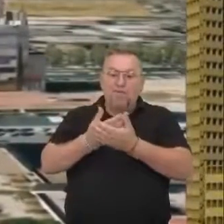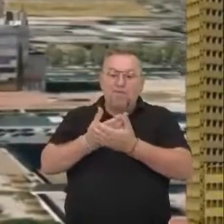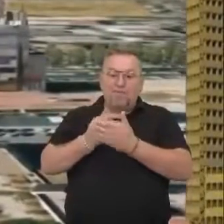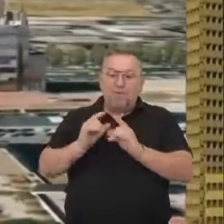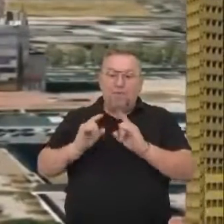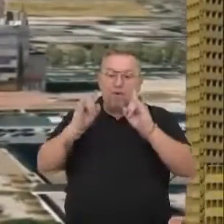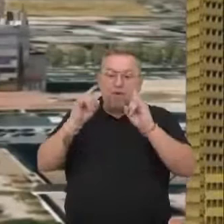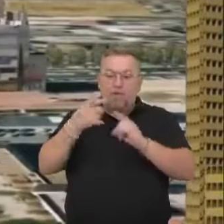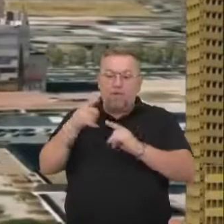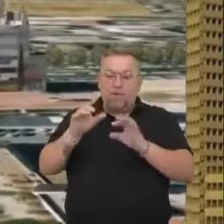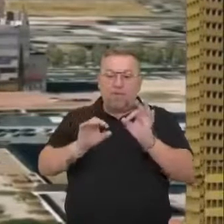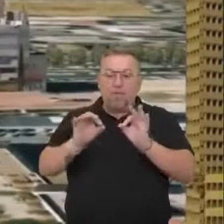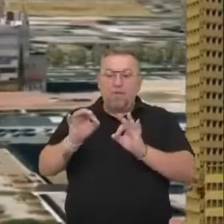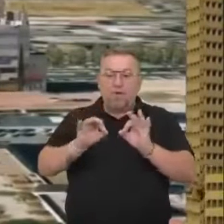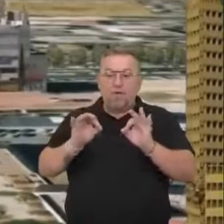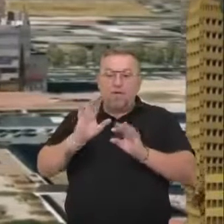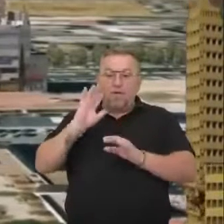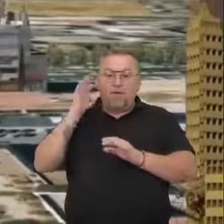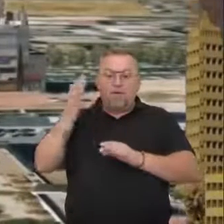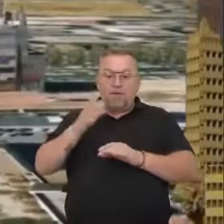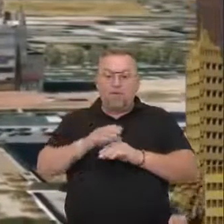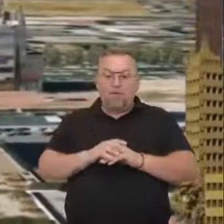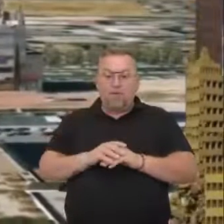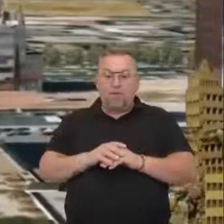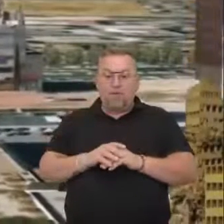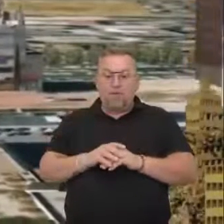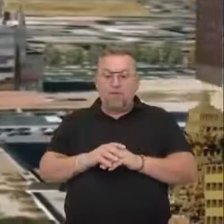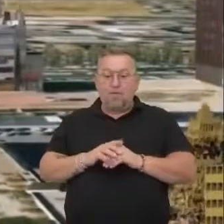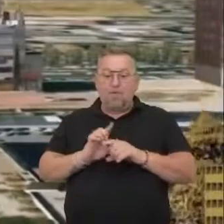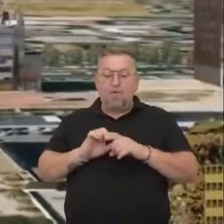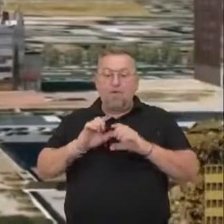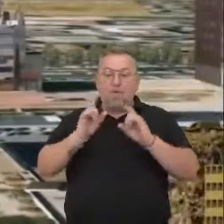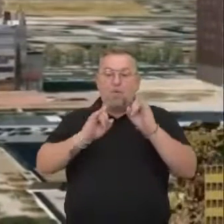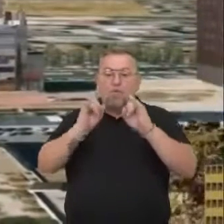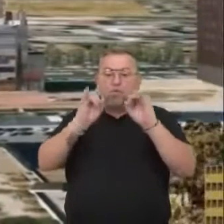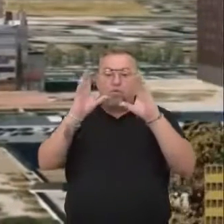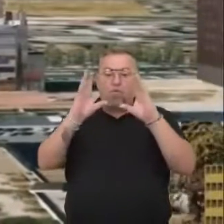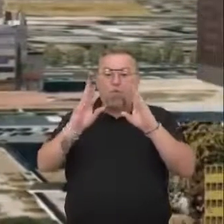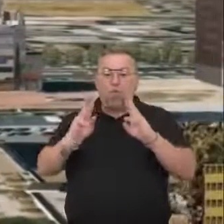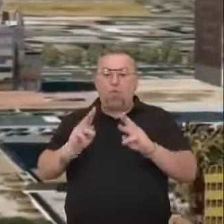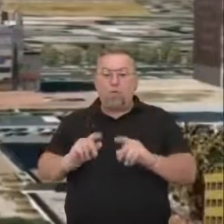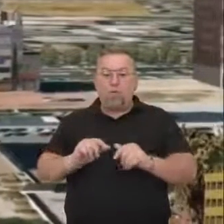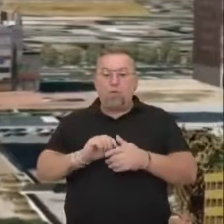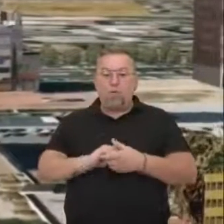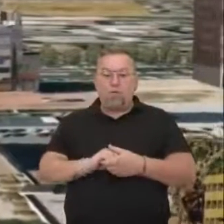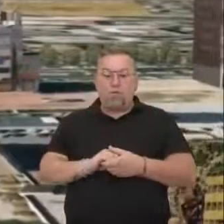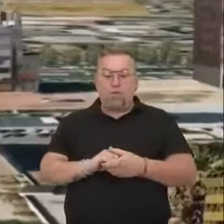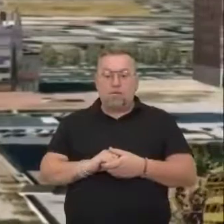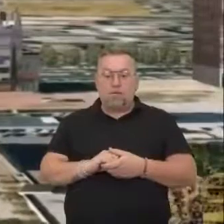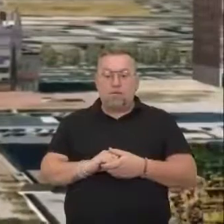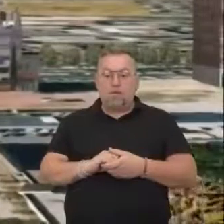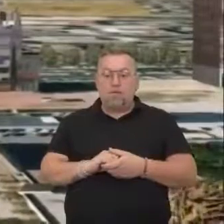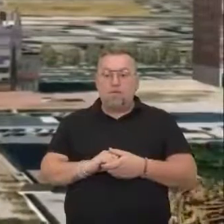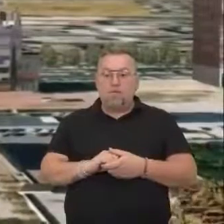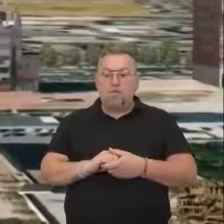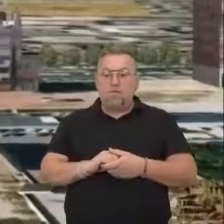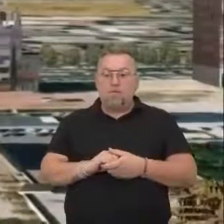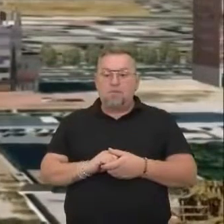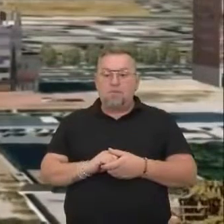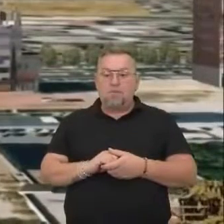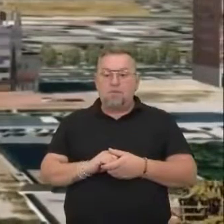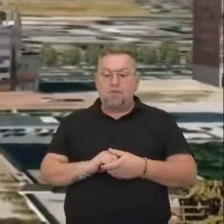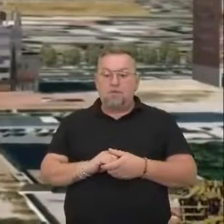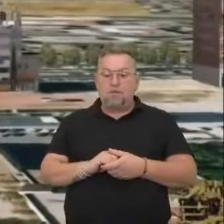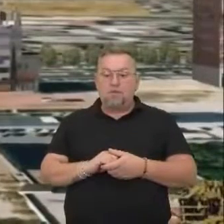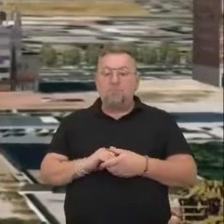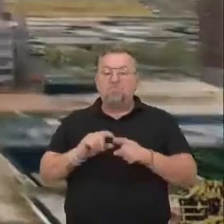elas não tiverem um preparo, né, como acontece no Japão e no Chile, o que acontece? Desmorona, aí ó, tá vendo? Então